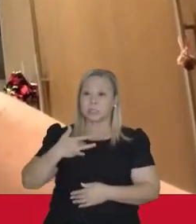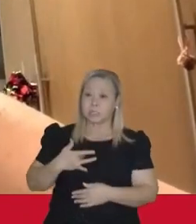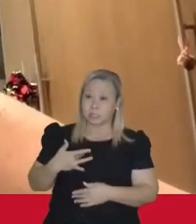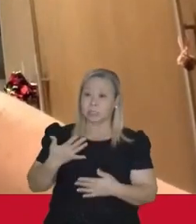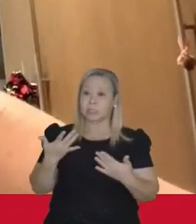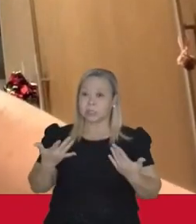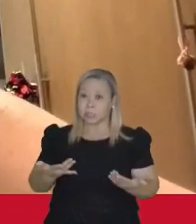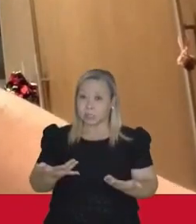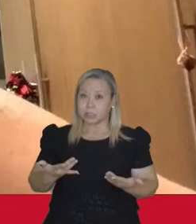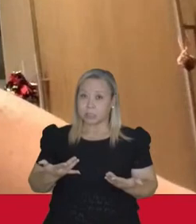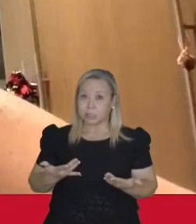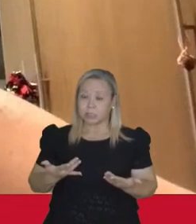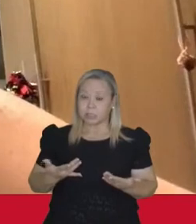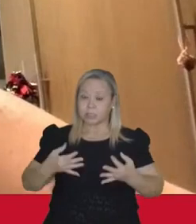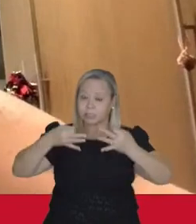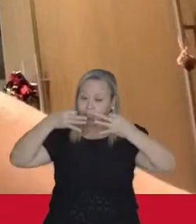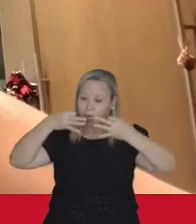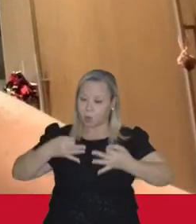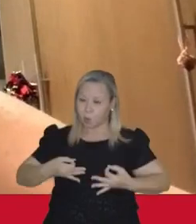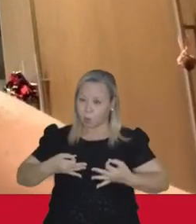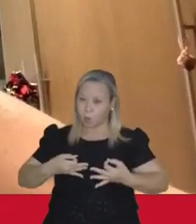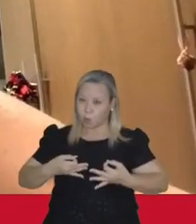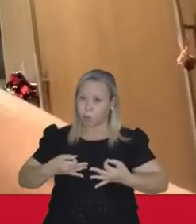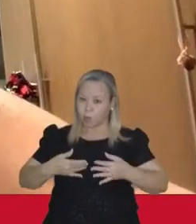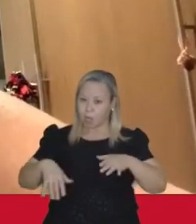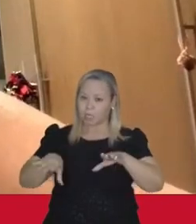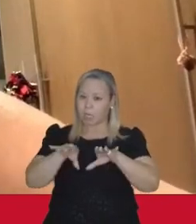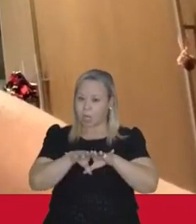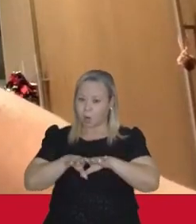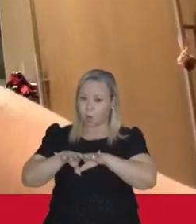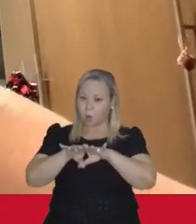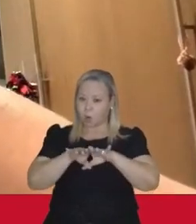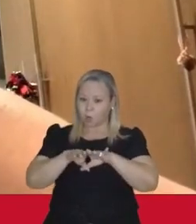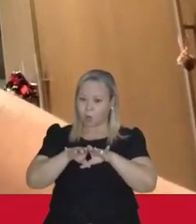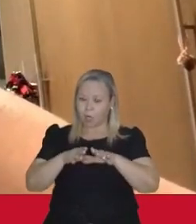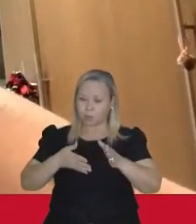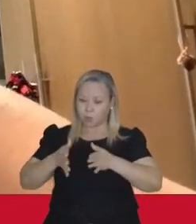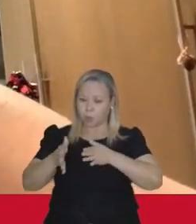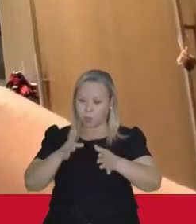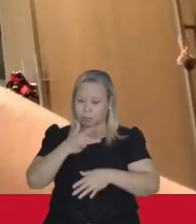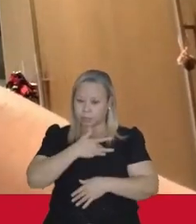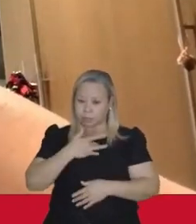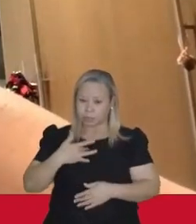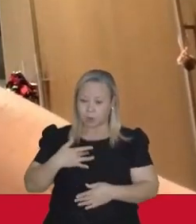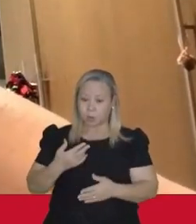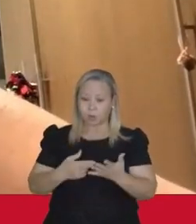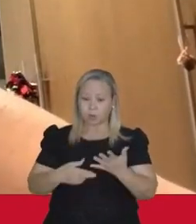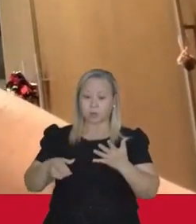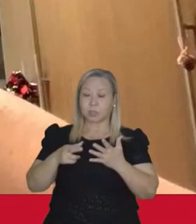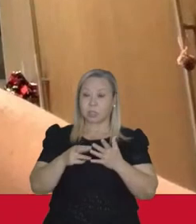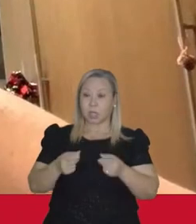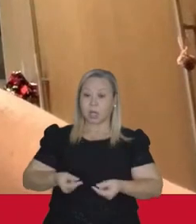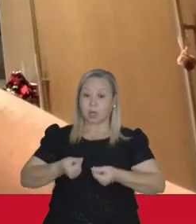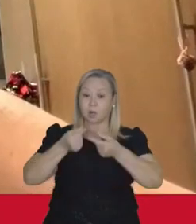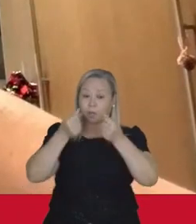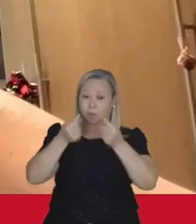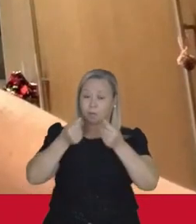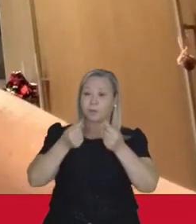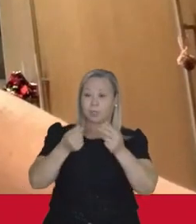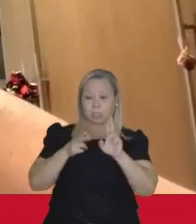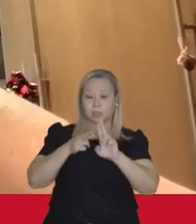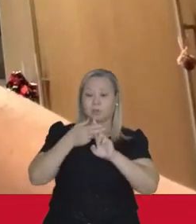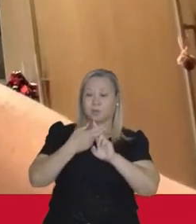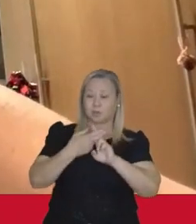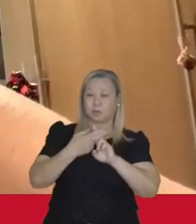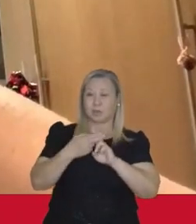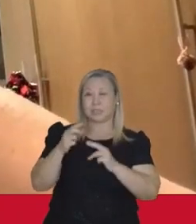aí da equidade do acesso à saúde, porque os recursos financeiros do SUS, principalmente nesses 2 últimos anos